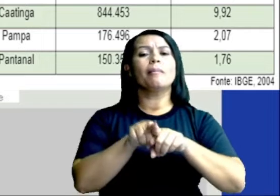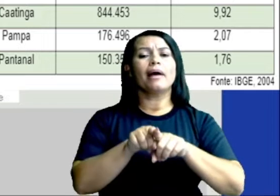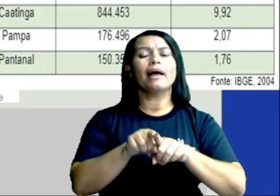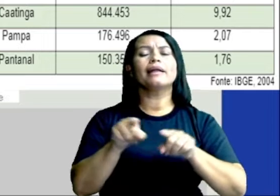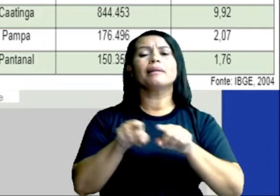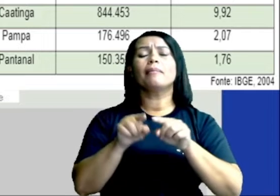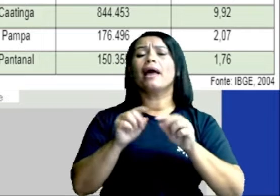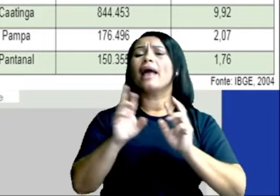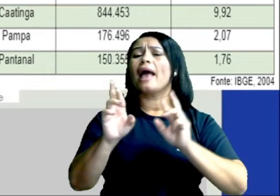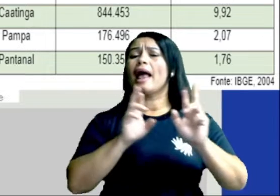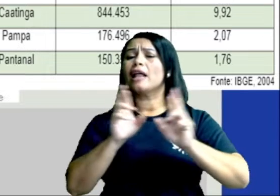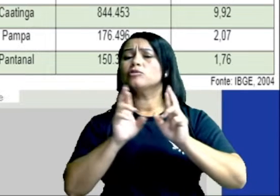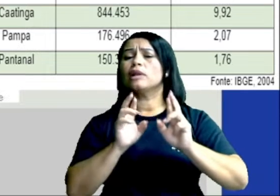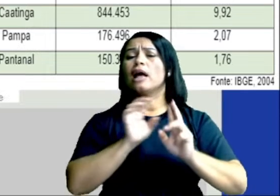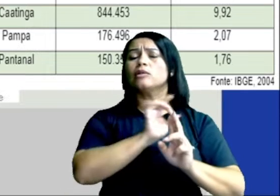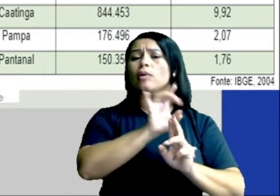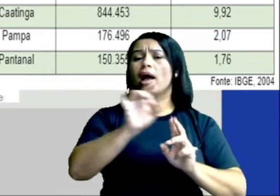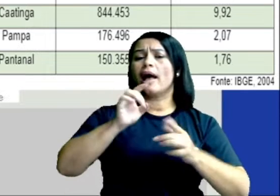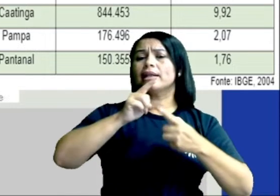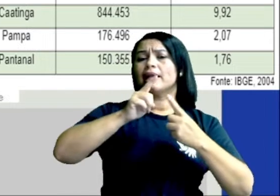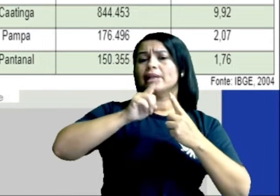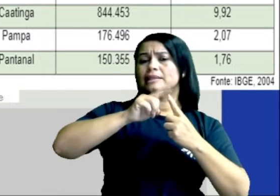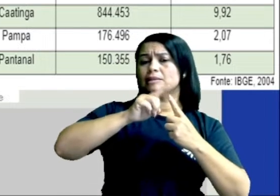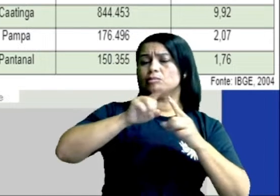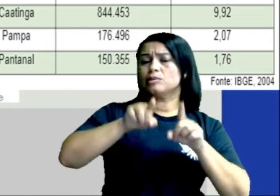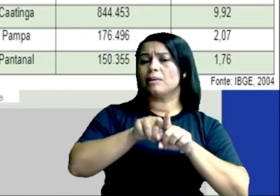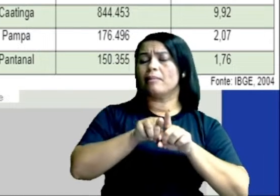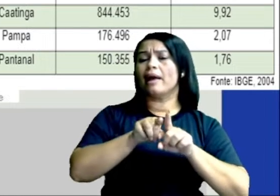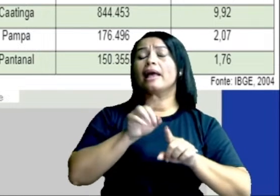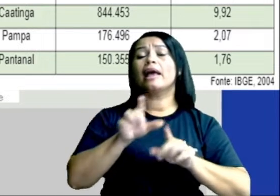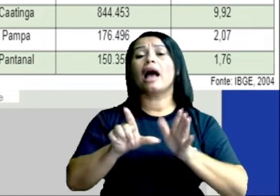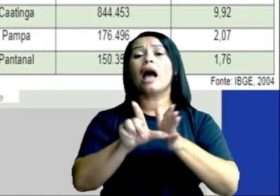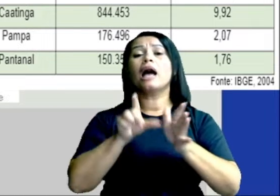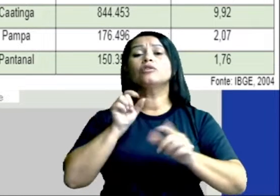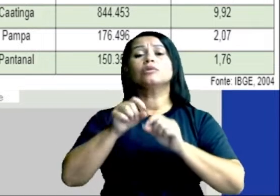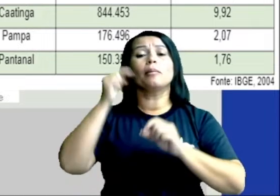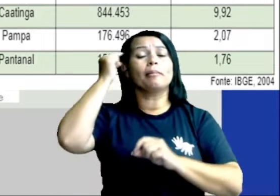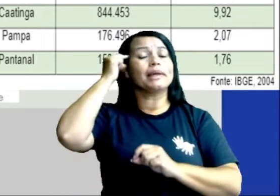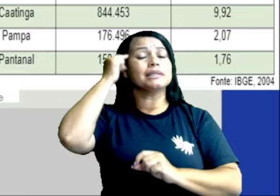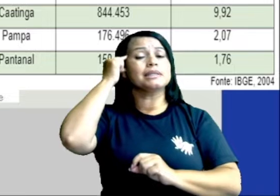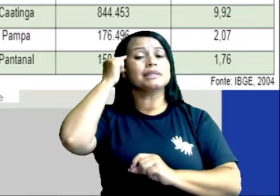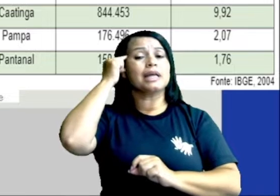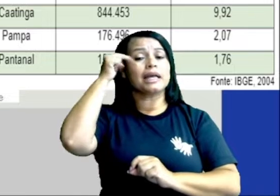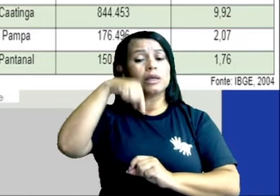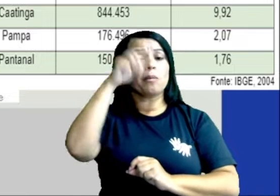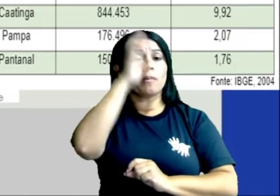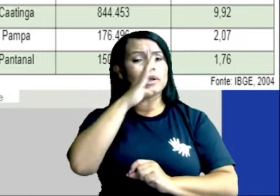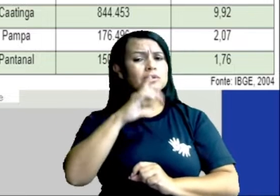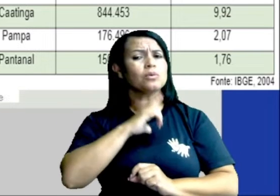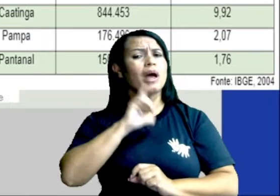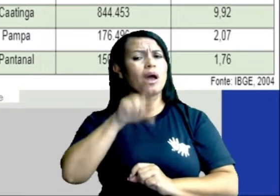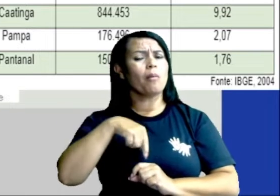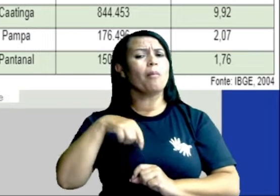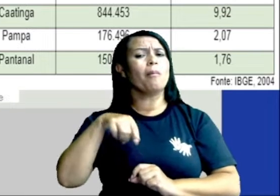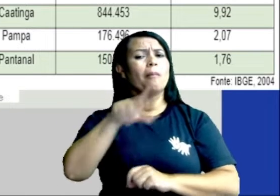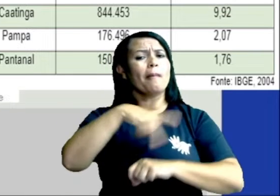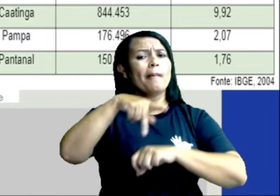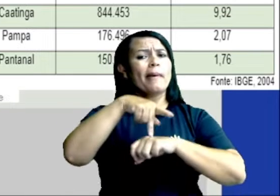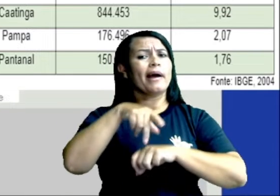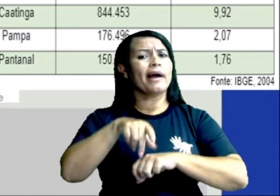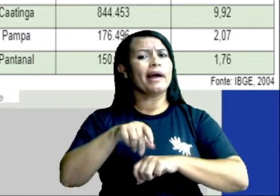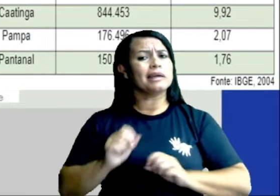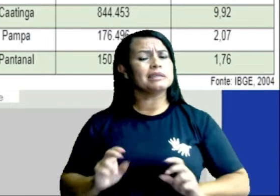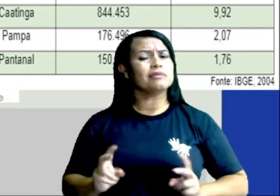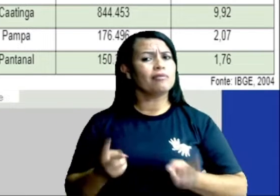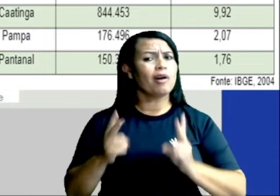coisas relacionadas a cada tipo de vegetação desse. Antes de mais nada, é importante pensar que o Brasil é um país muito rico em vários